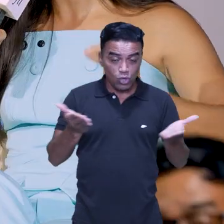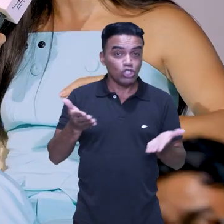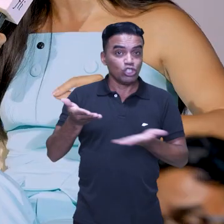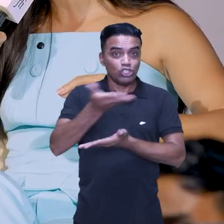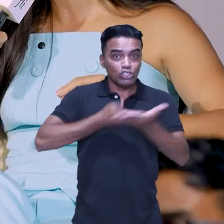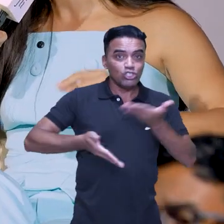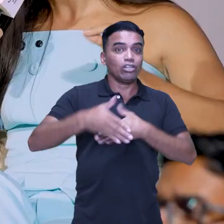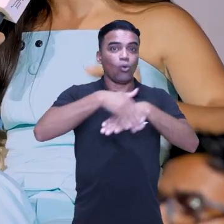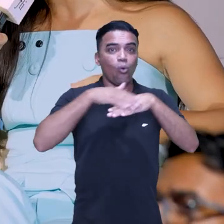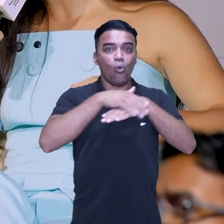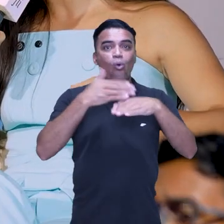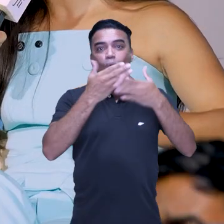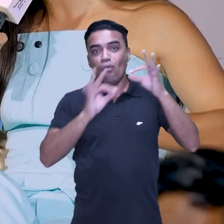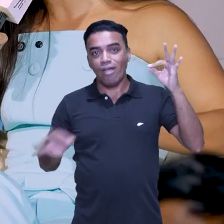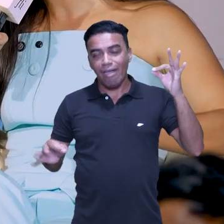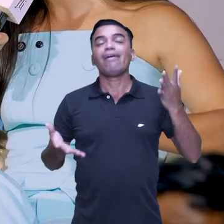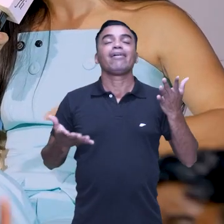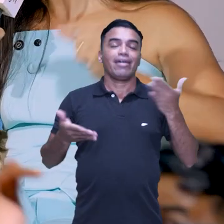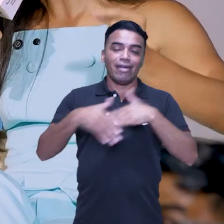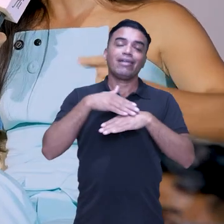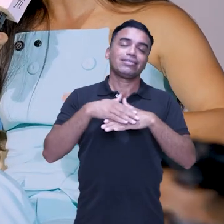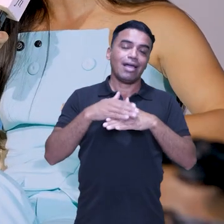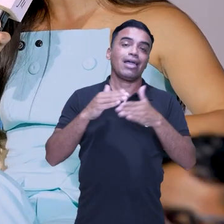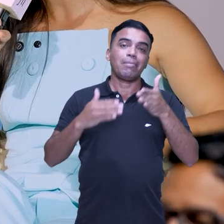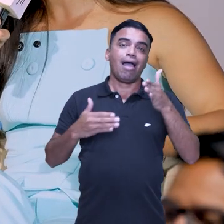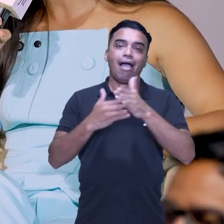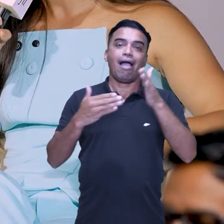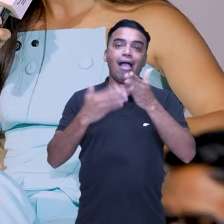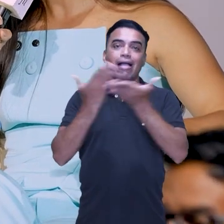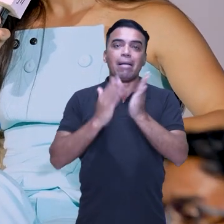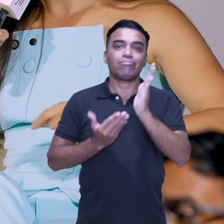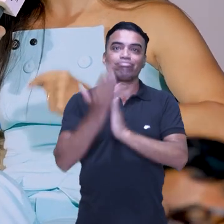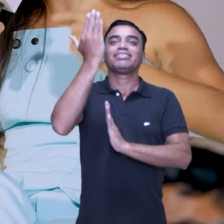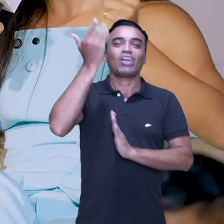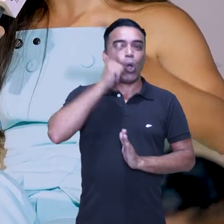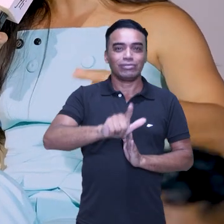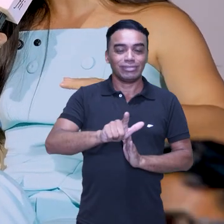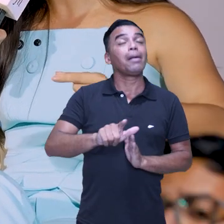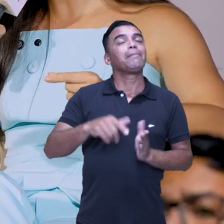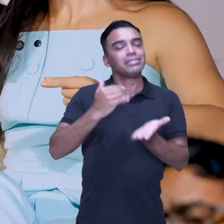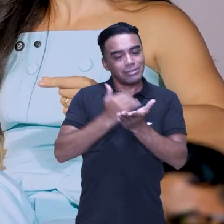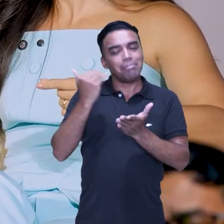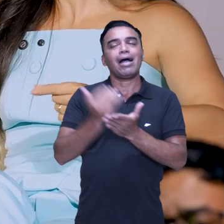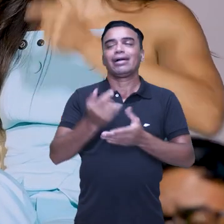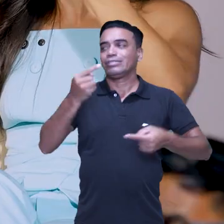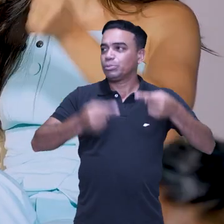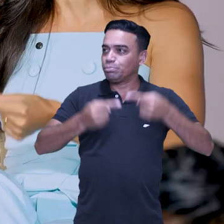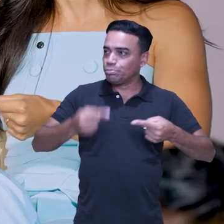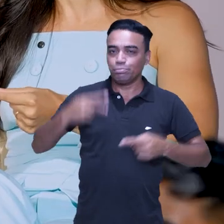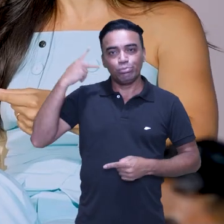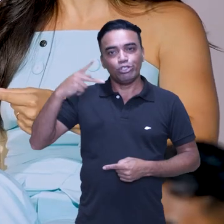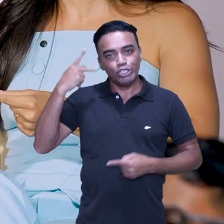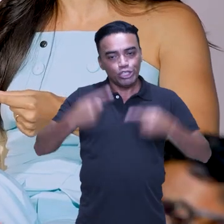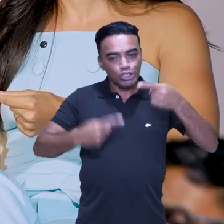são caminhos para a derrubada desses muros. Mas é necessário mais. Nós precisamos de mais políticas públicas, precisamos